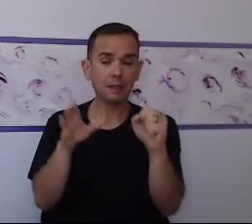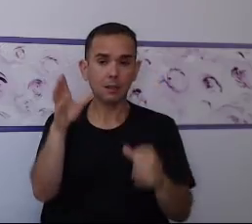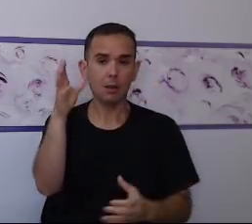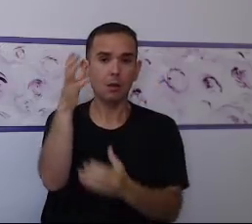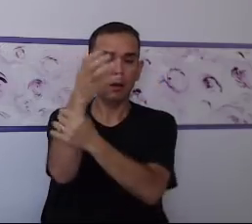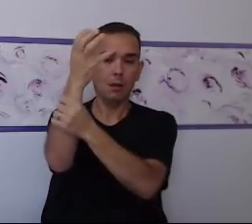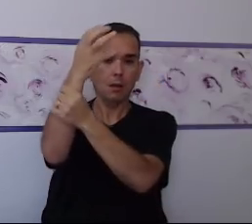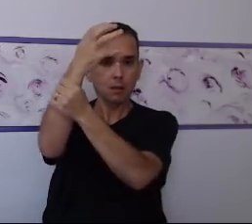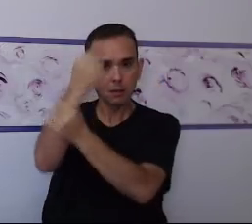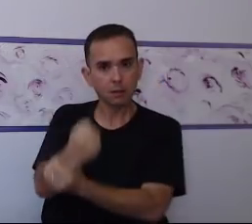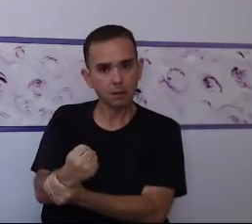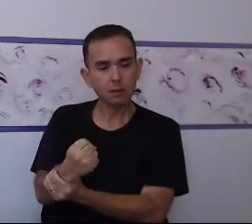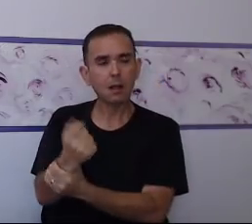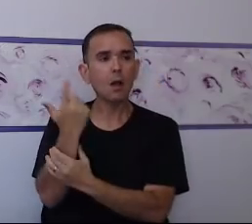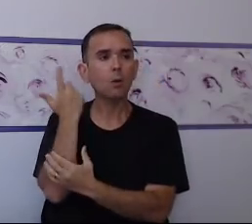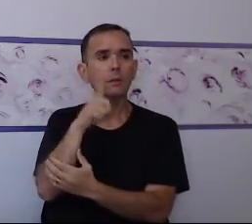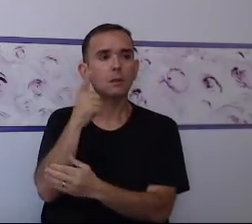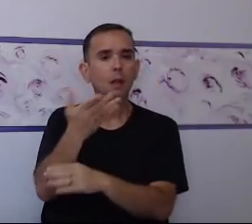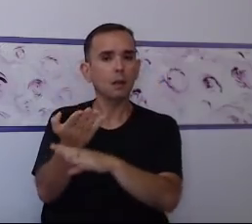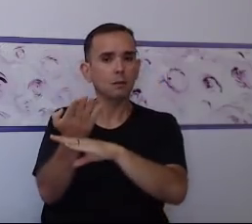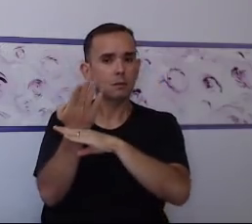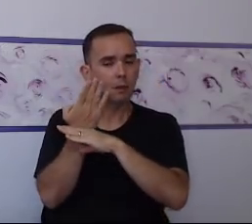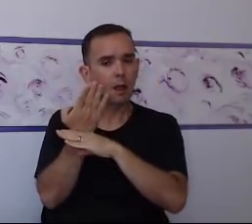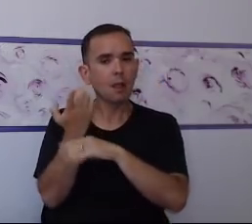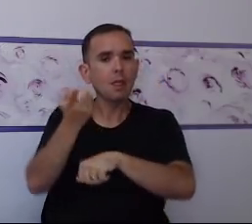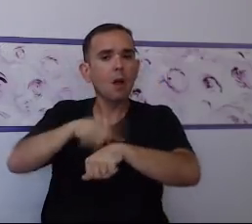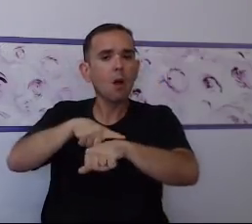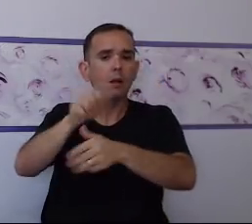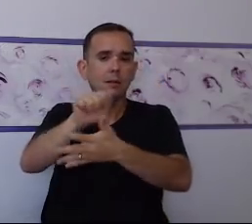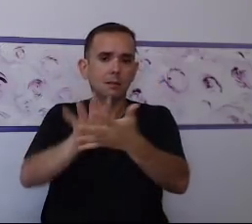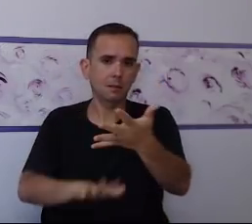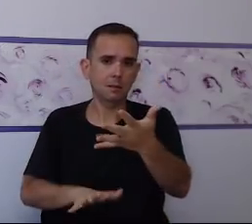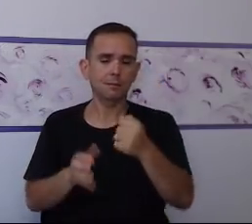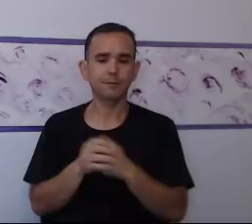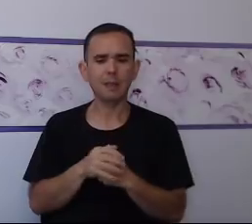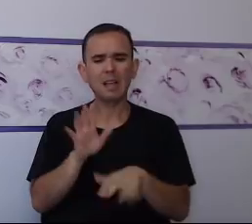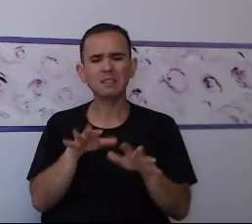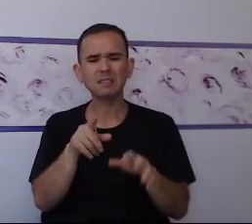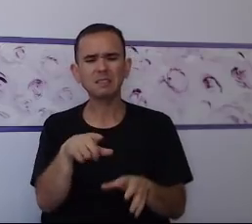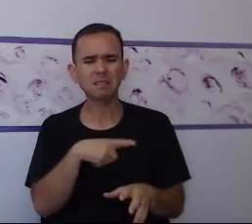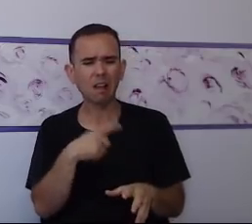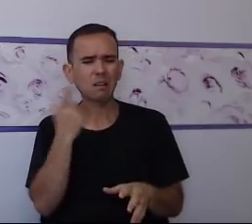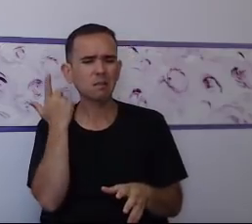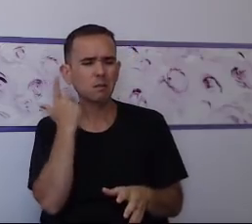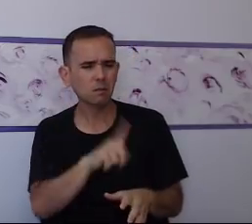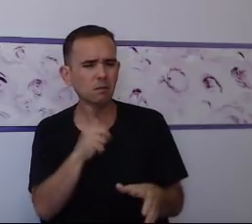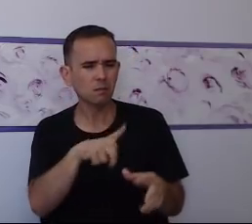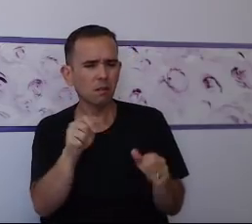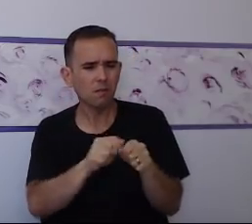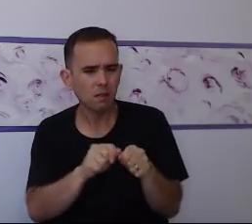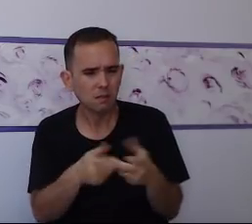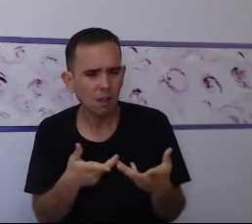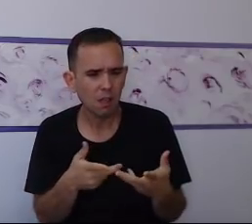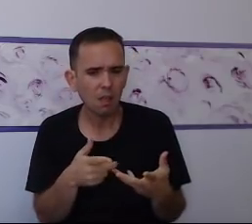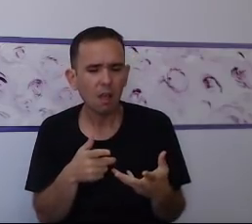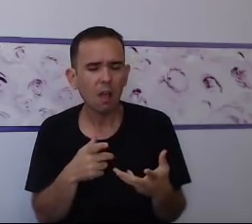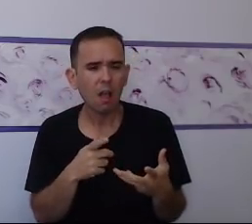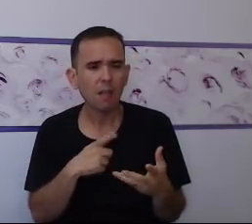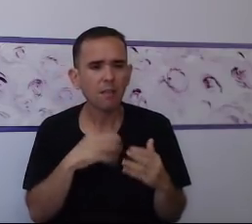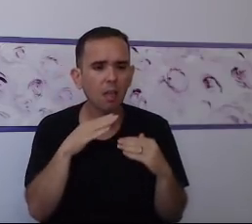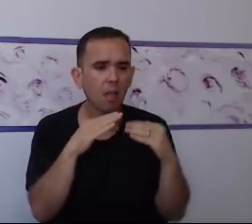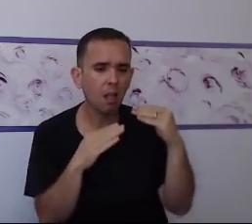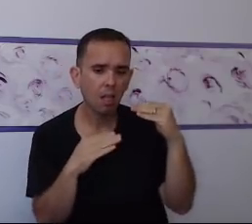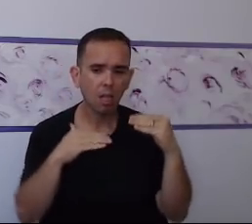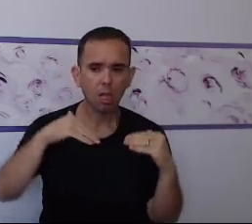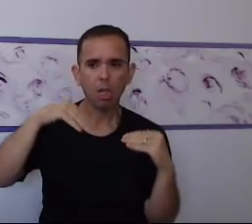do peso, ela auxilia na hora da atividade. Então, muitas vezes, o aluno está tentando confeccionar e aí vem a flutuação do